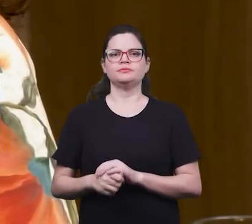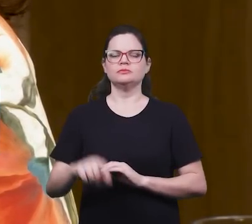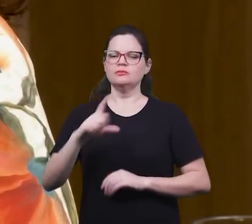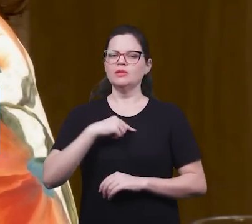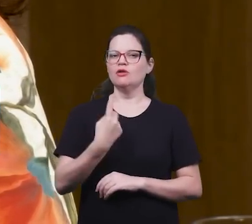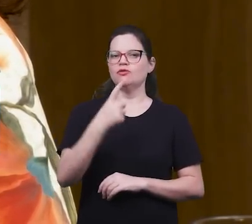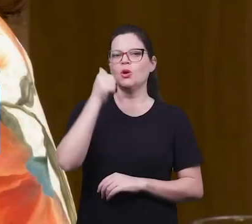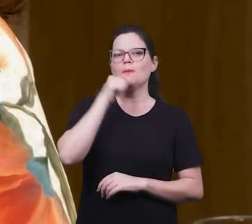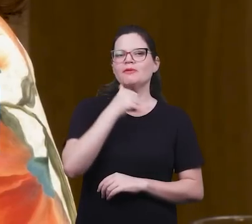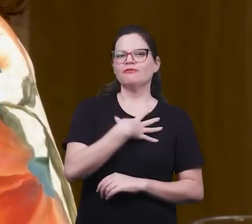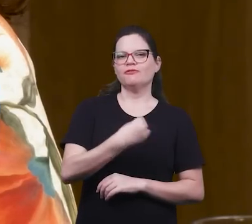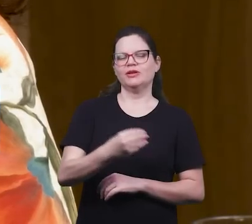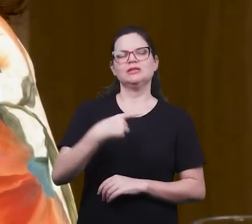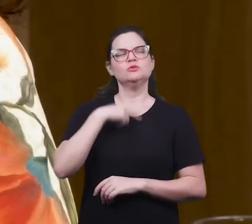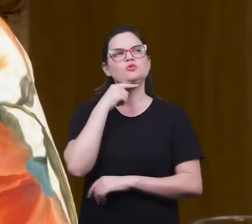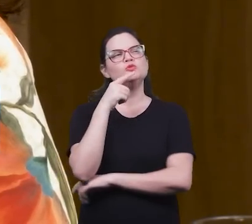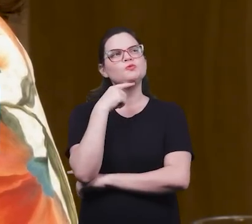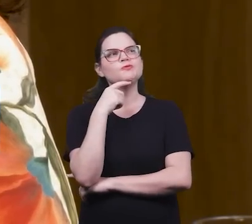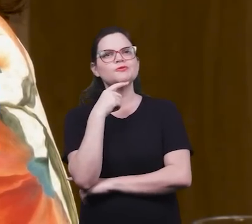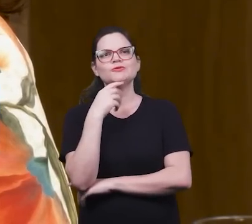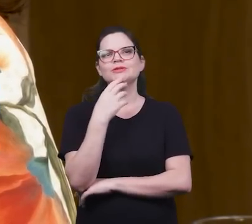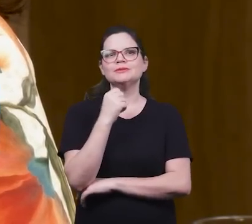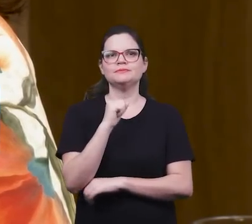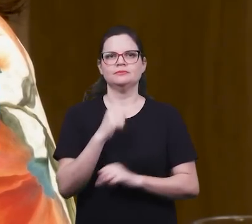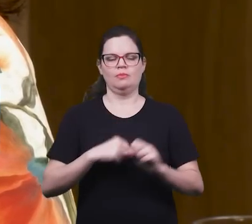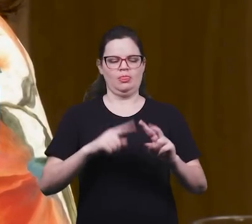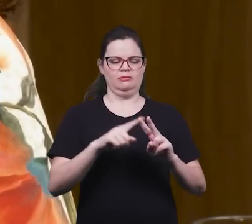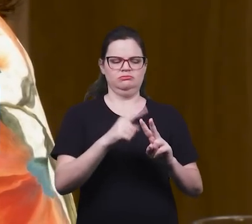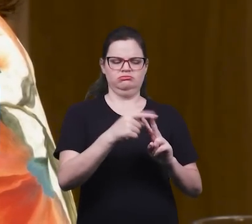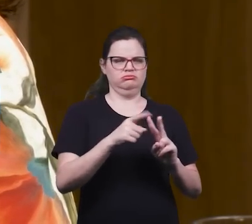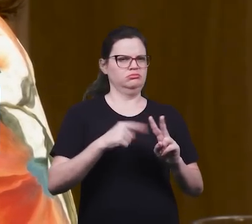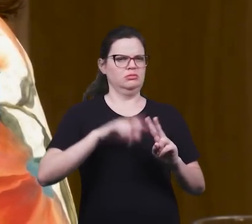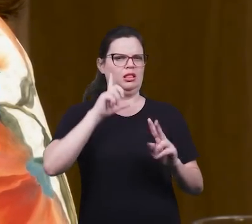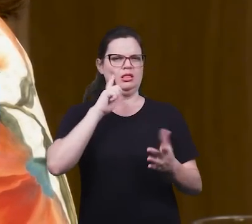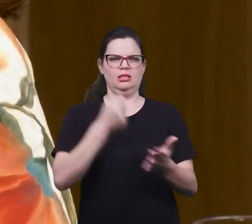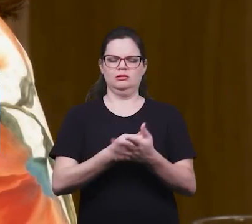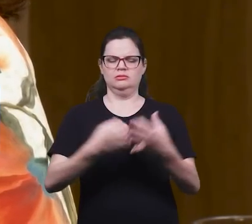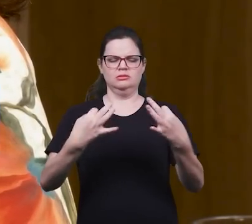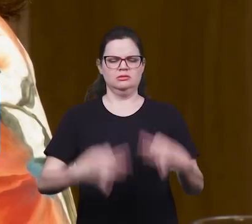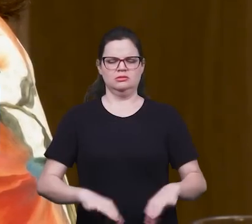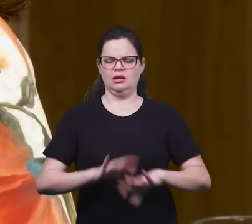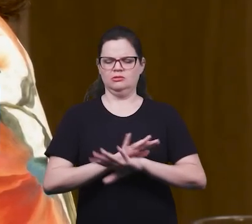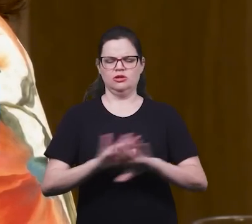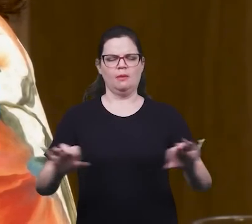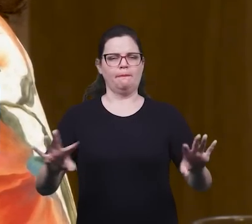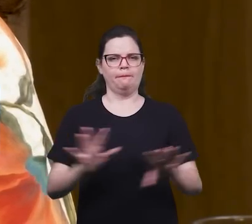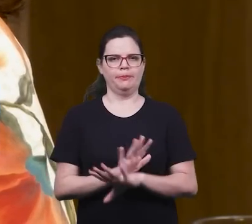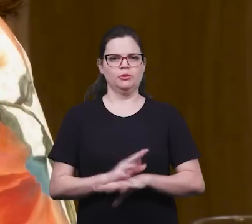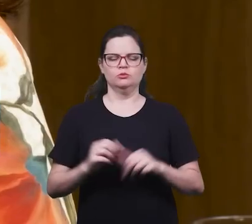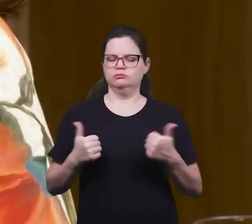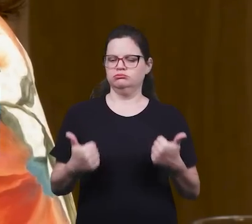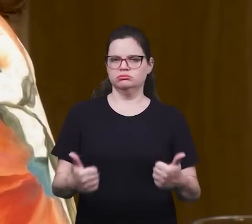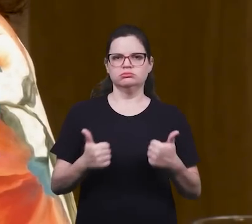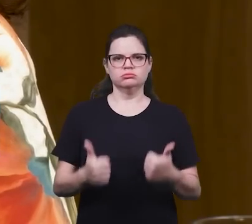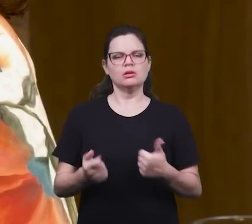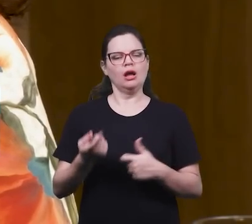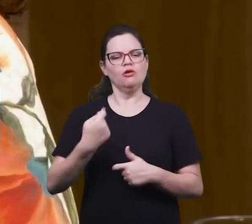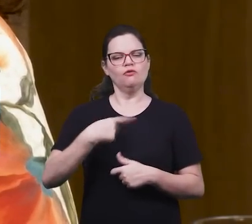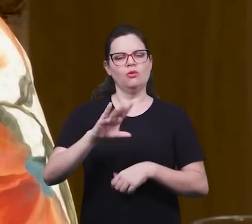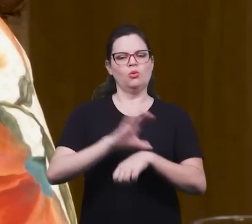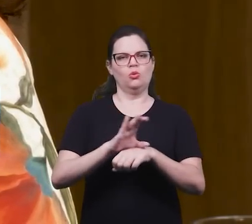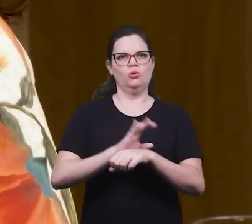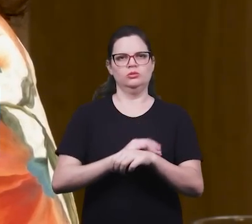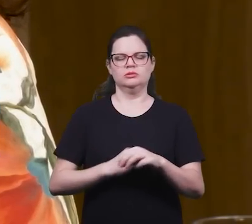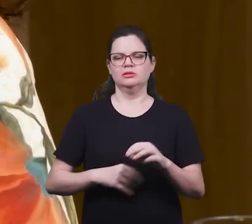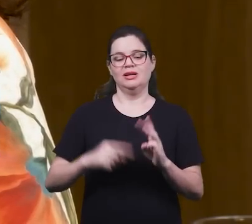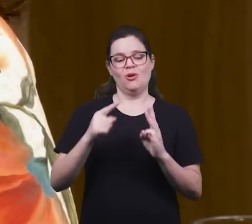delas, inclusive, estava na dúvida, né? As duas não, tiveram, assim, já decisão, né? Isso que eu quero fazer e tentaram uma vez um curso e falou, não